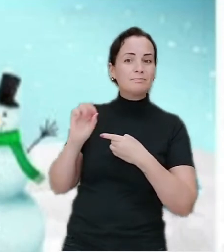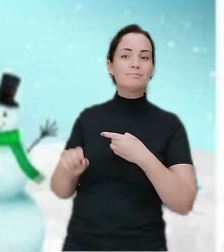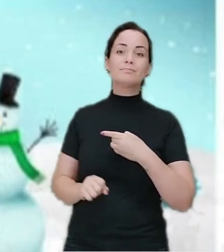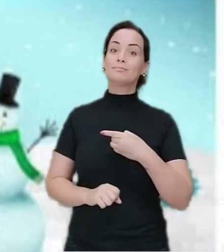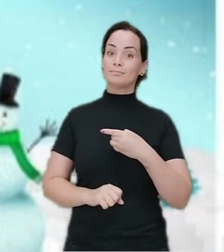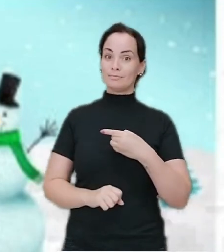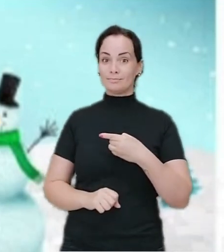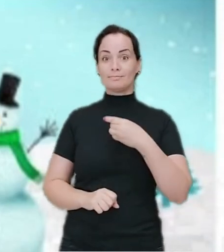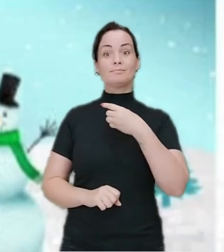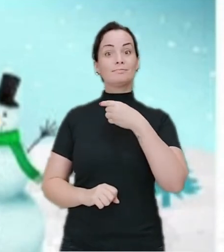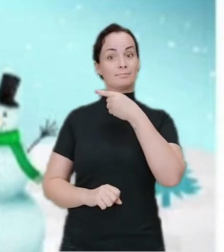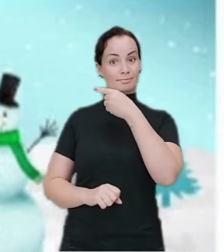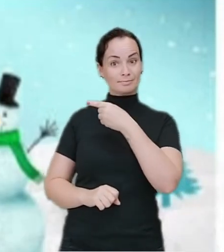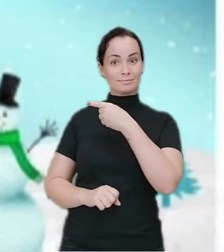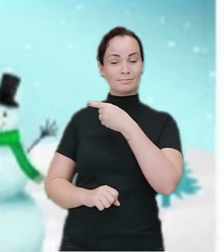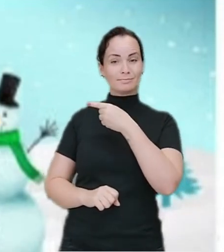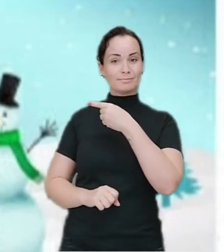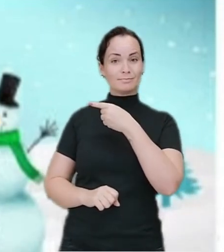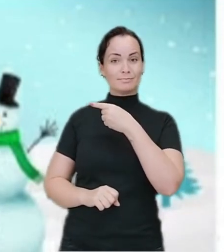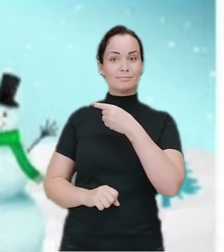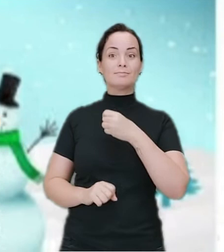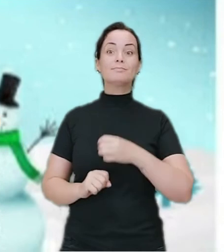Yes, summer. E a próxima?